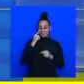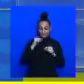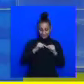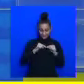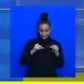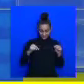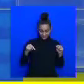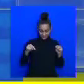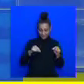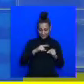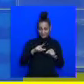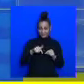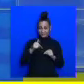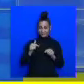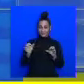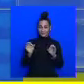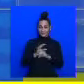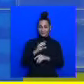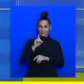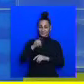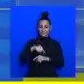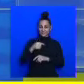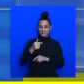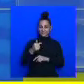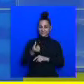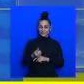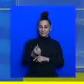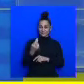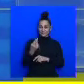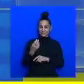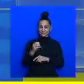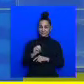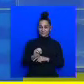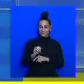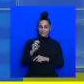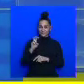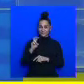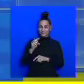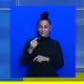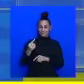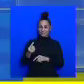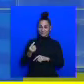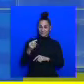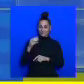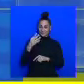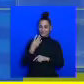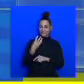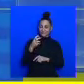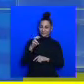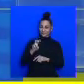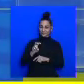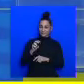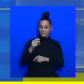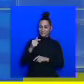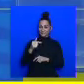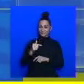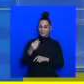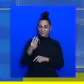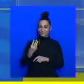7 dezenas sorteadas foram 76, 20, 51, 45,